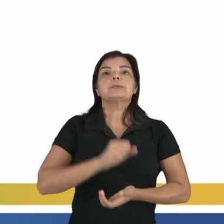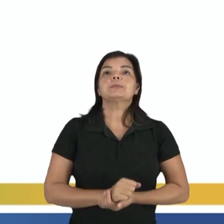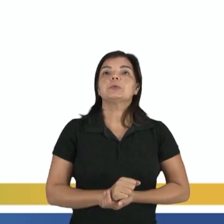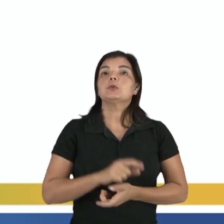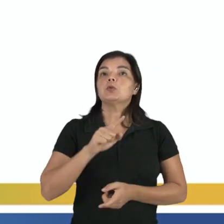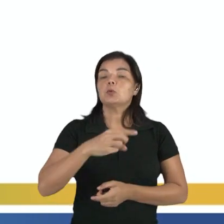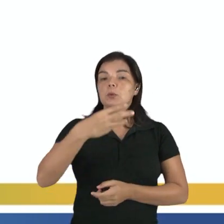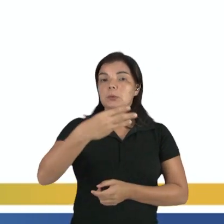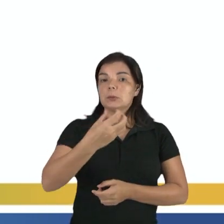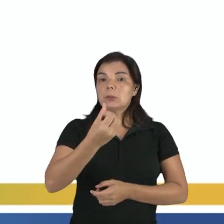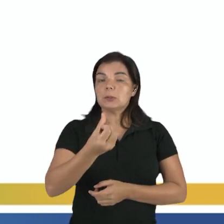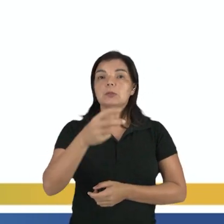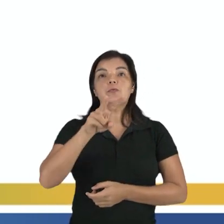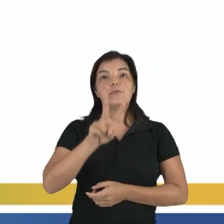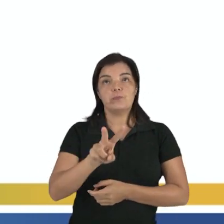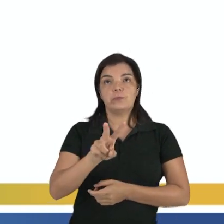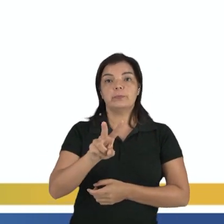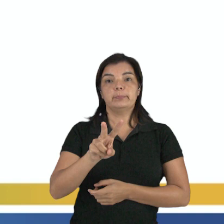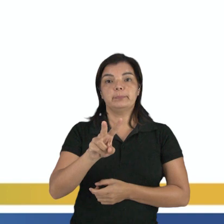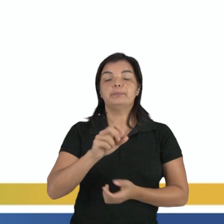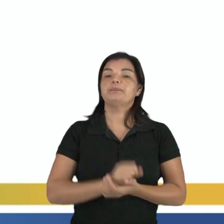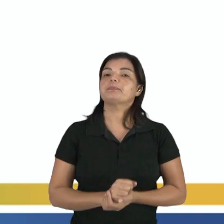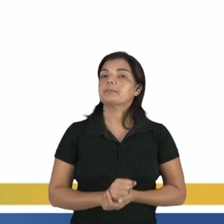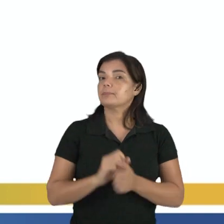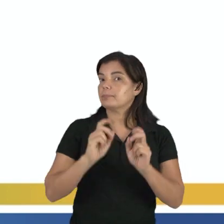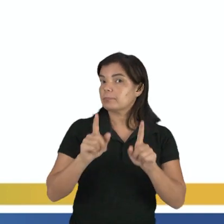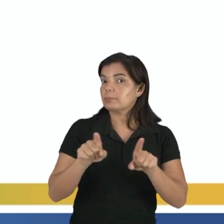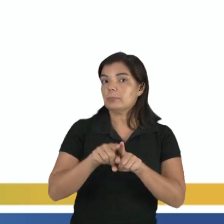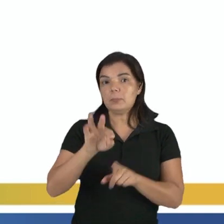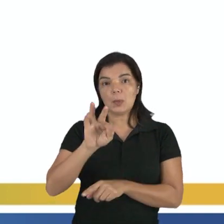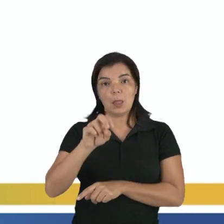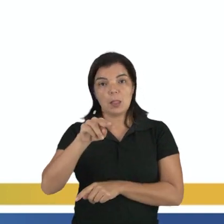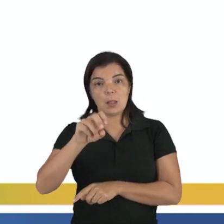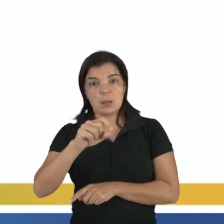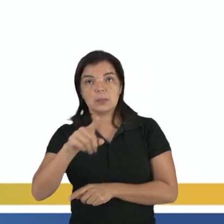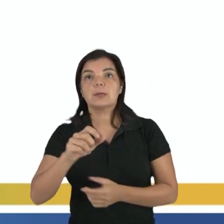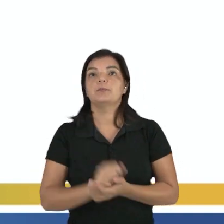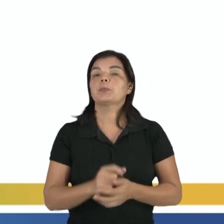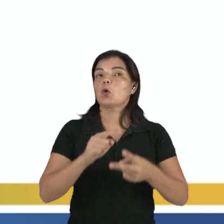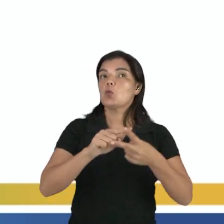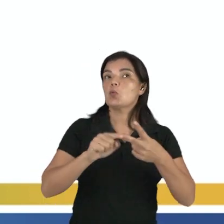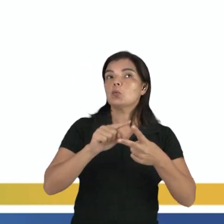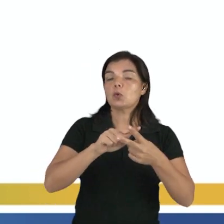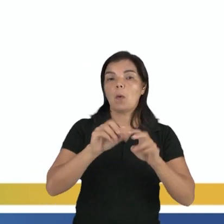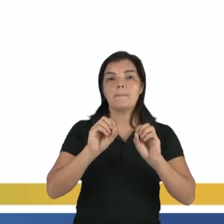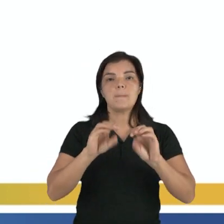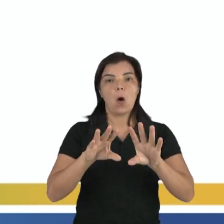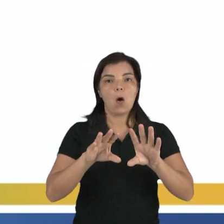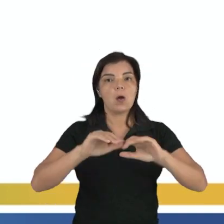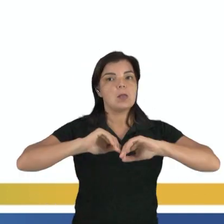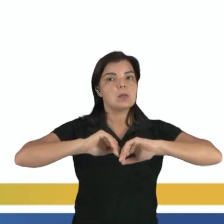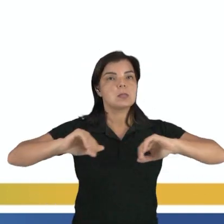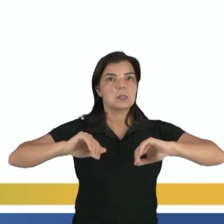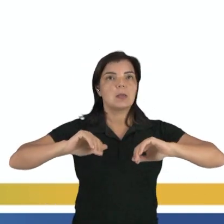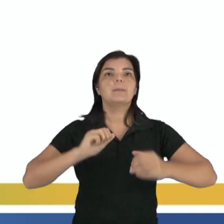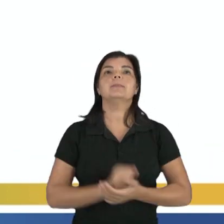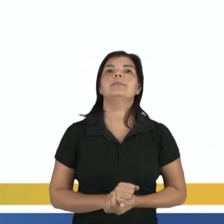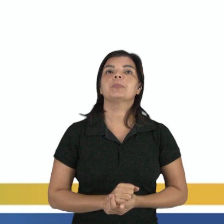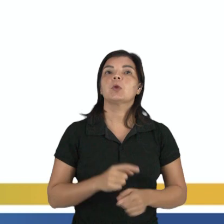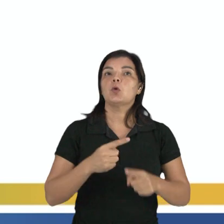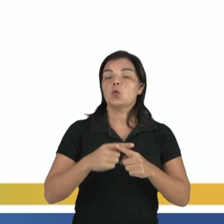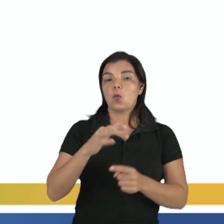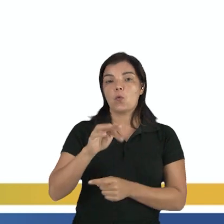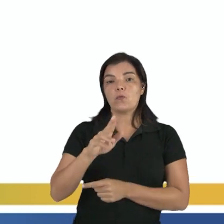que opera com 36 volts ok Você quer atenção os dois faróis são ligados separadamente